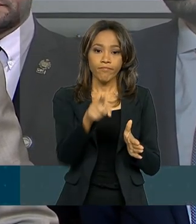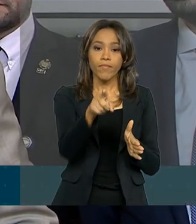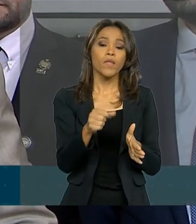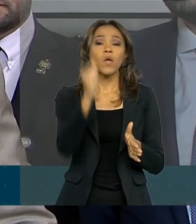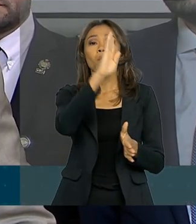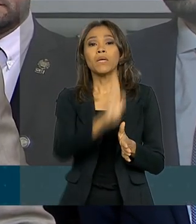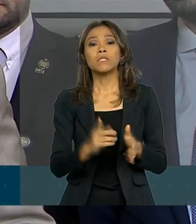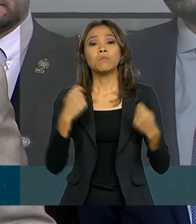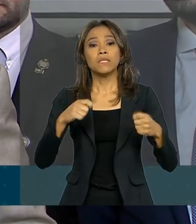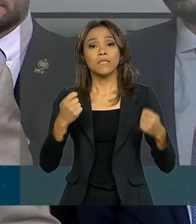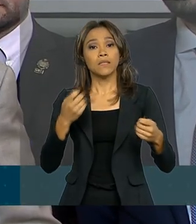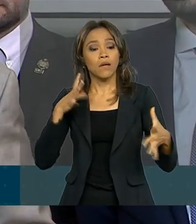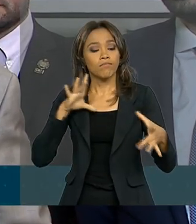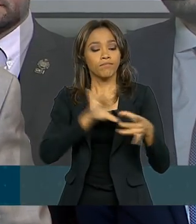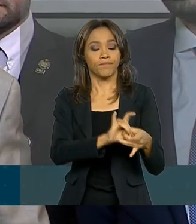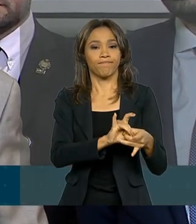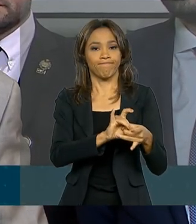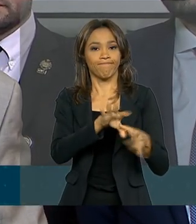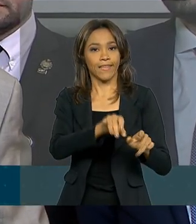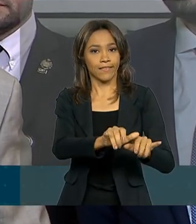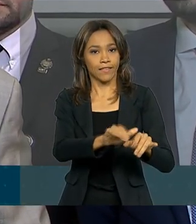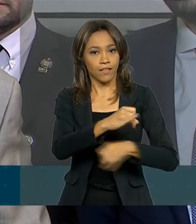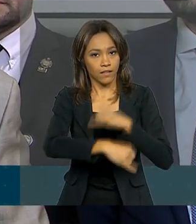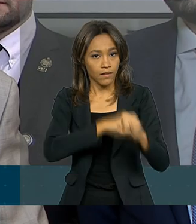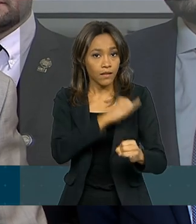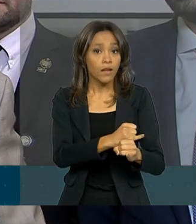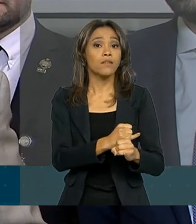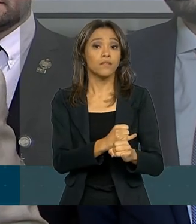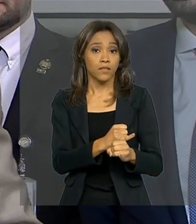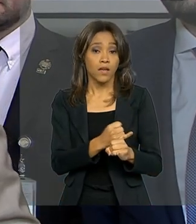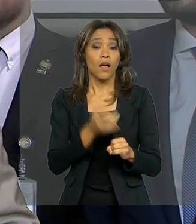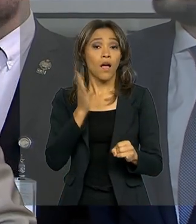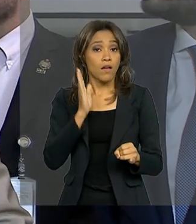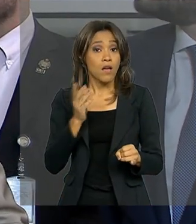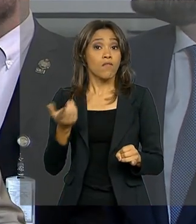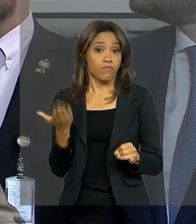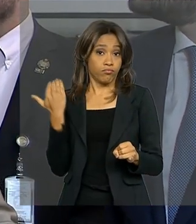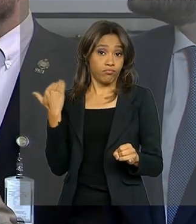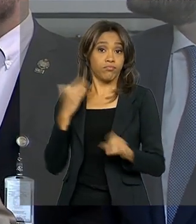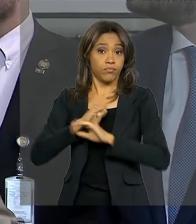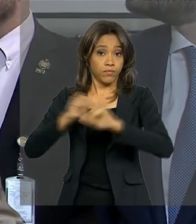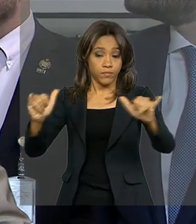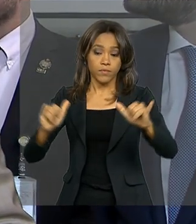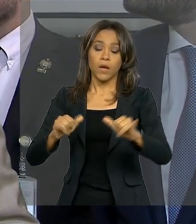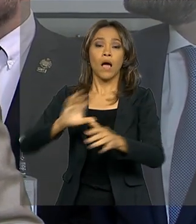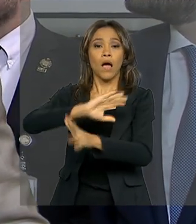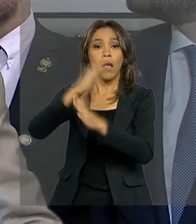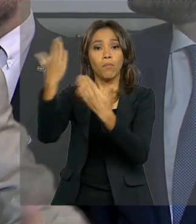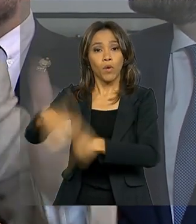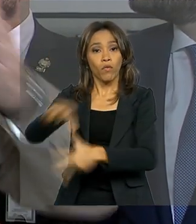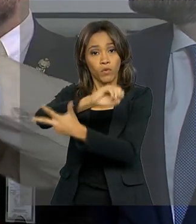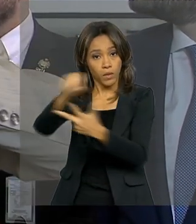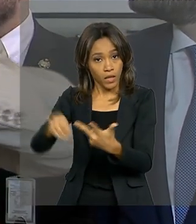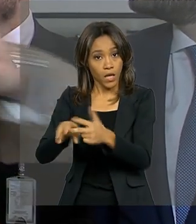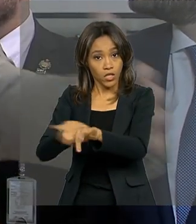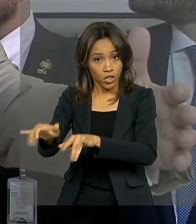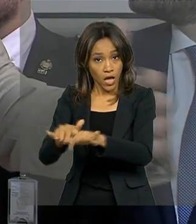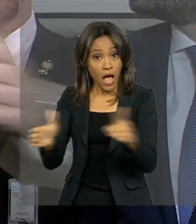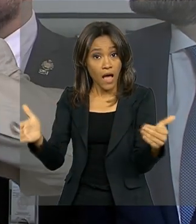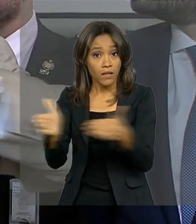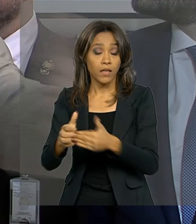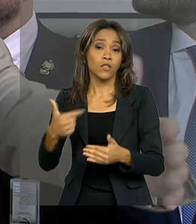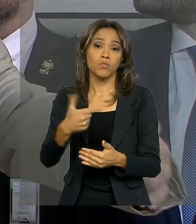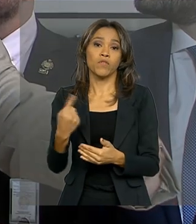era da internet. Assim como foi dito que o Enem será digital até 2026, a